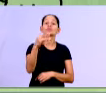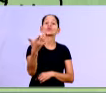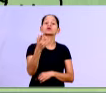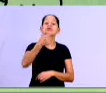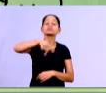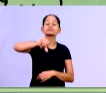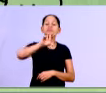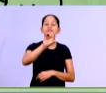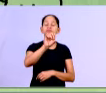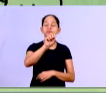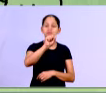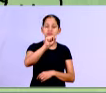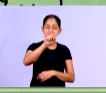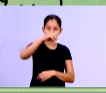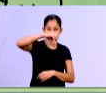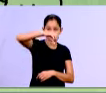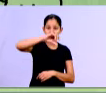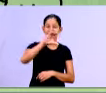24.788,89.